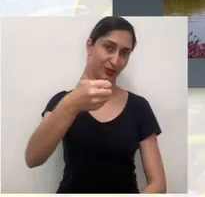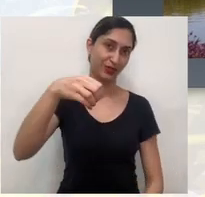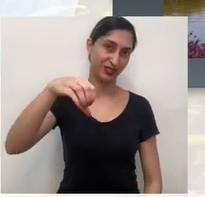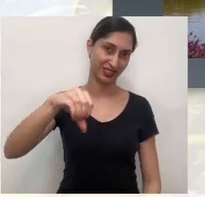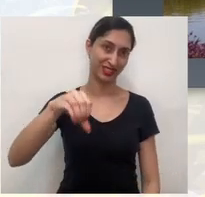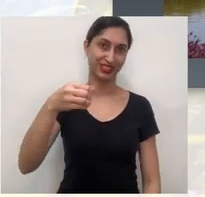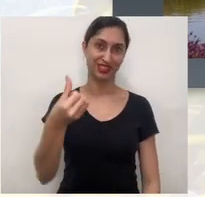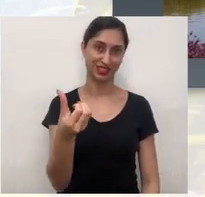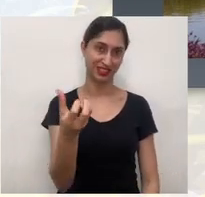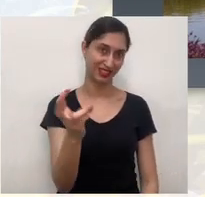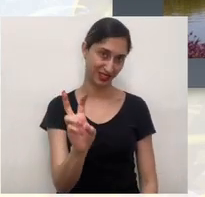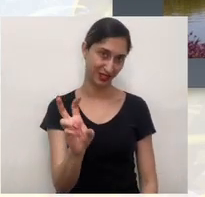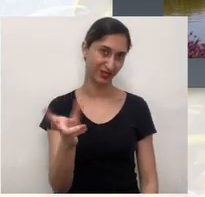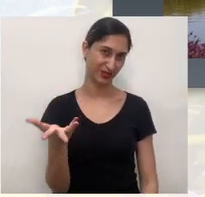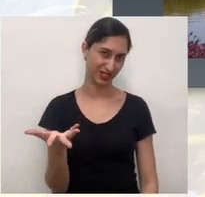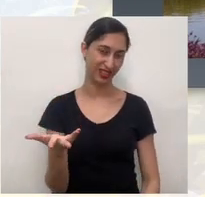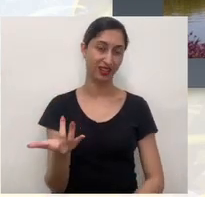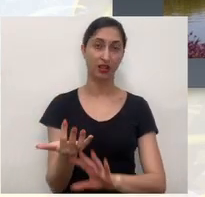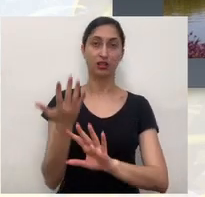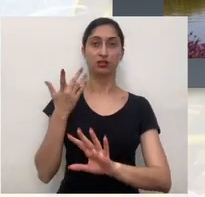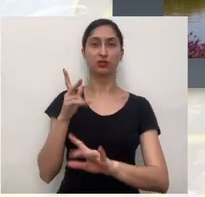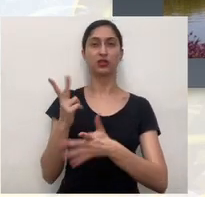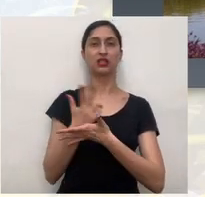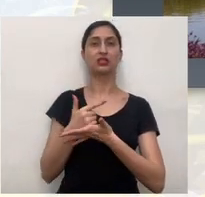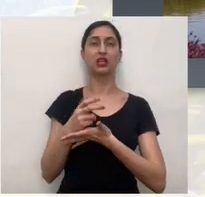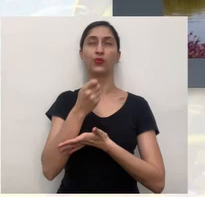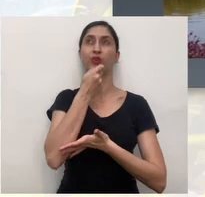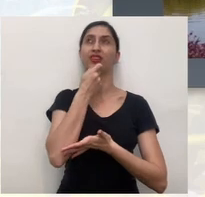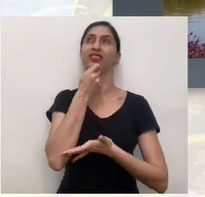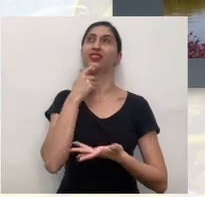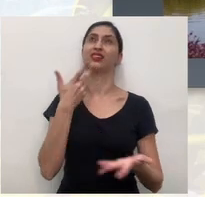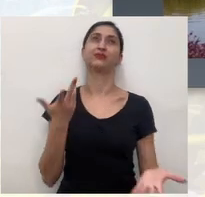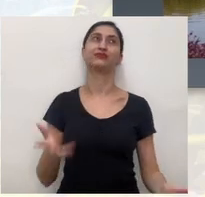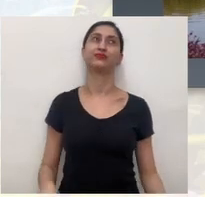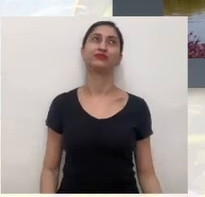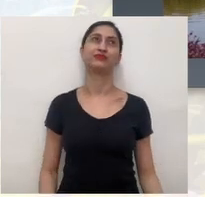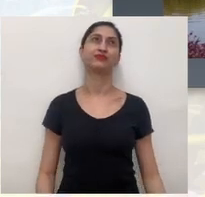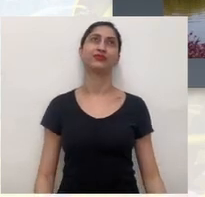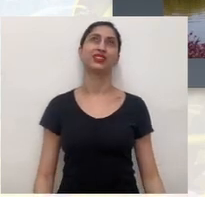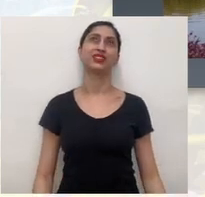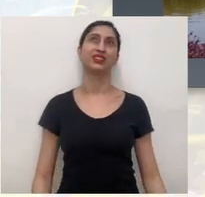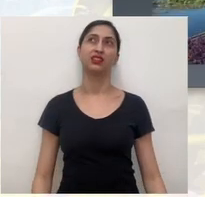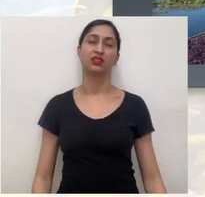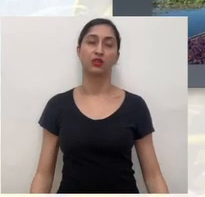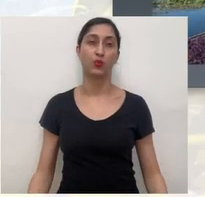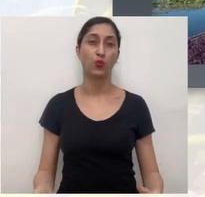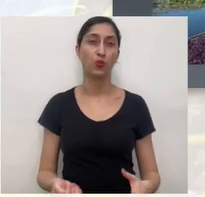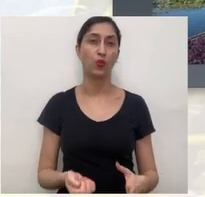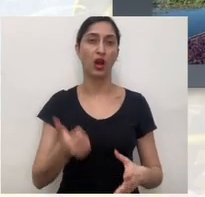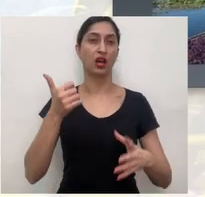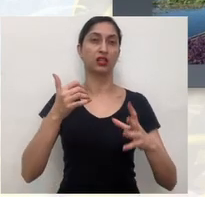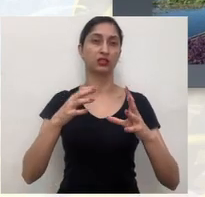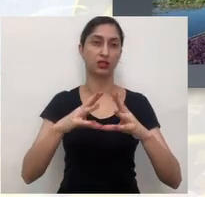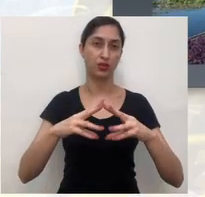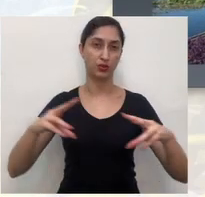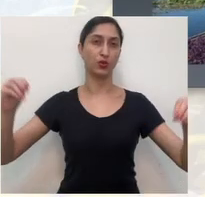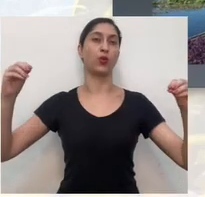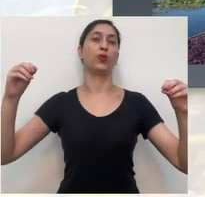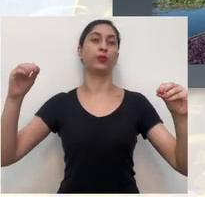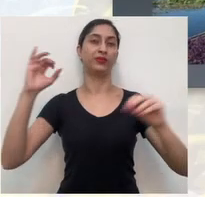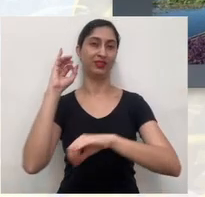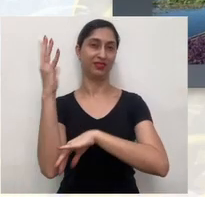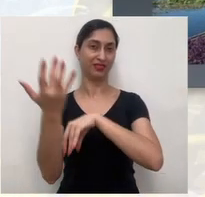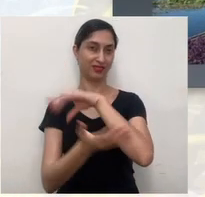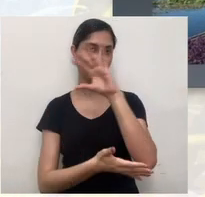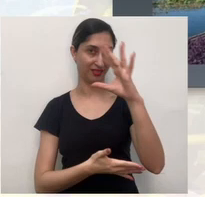é retraído, é um desenho bem suave, bem assim, quase que desaparece na paisagem. tá?